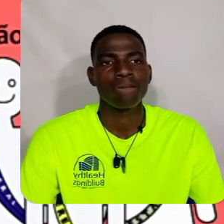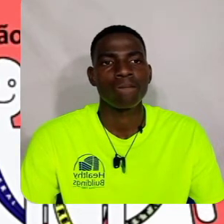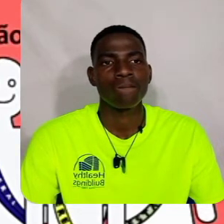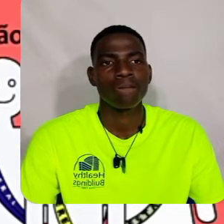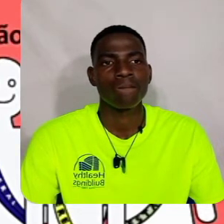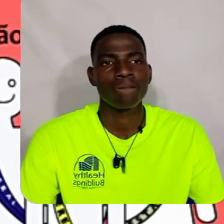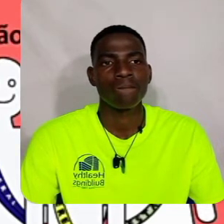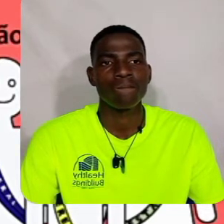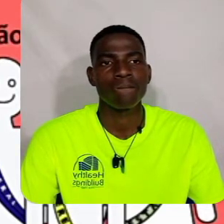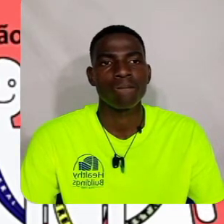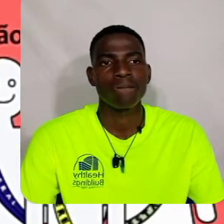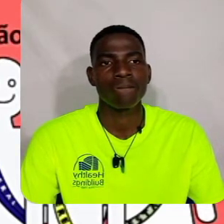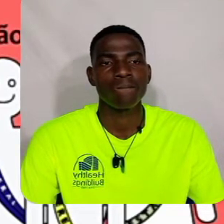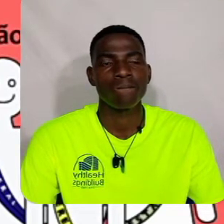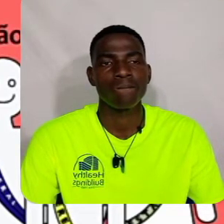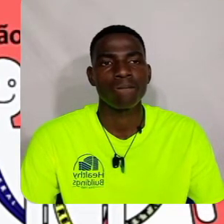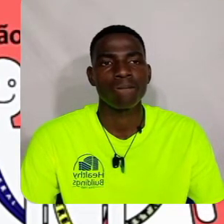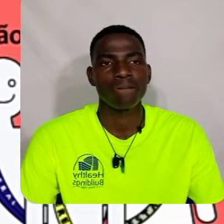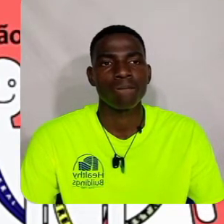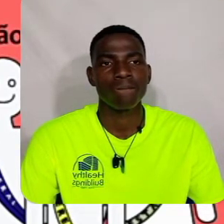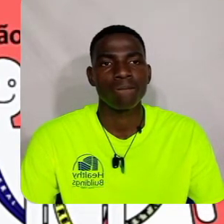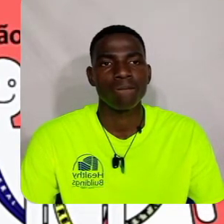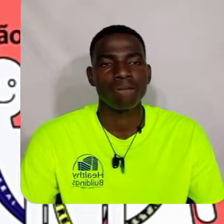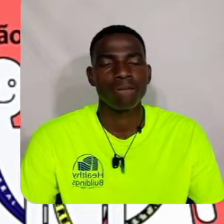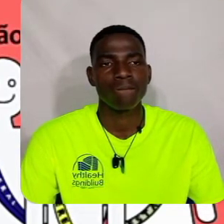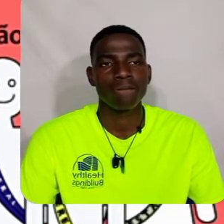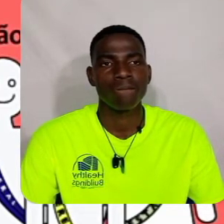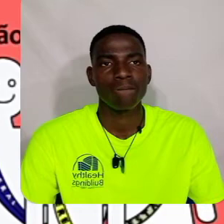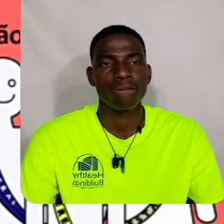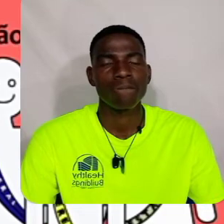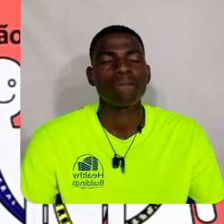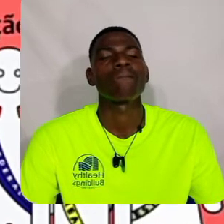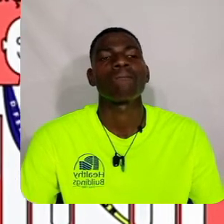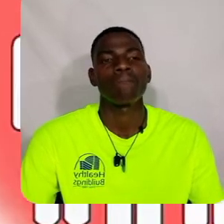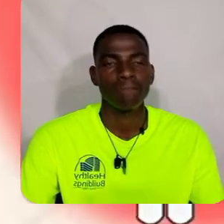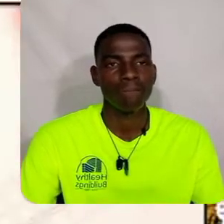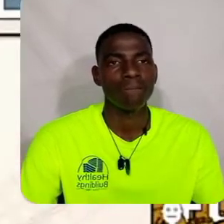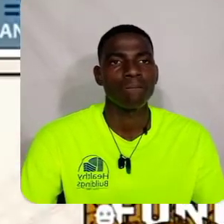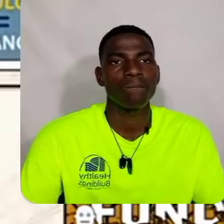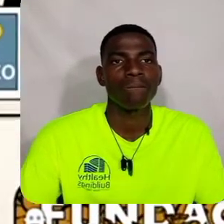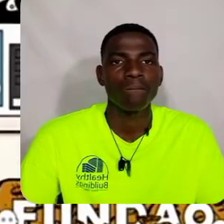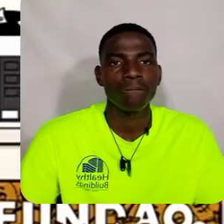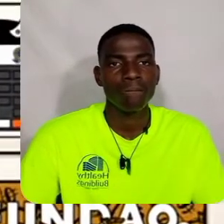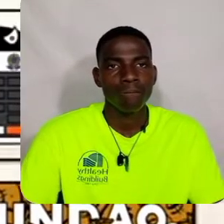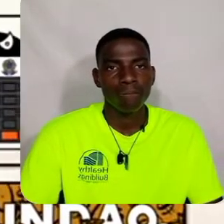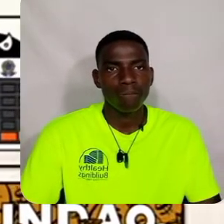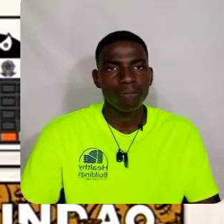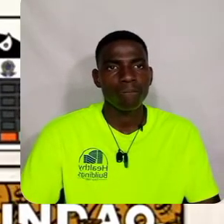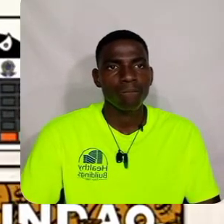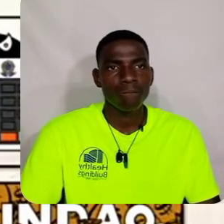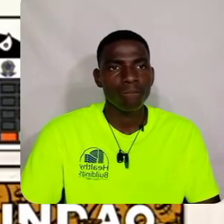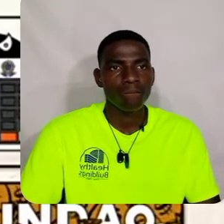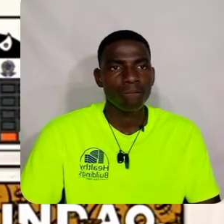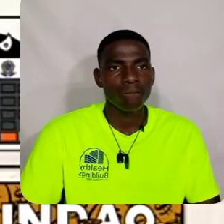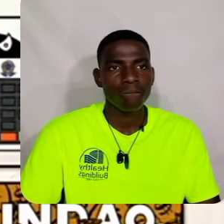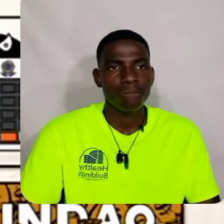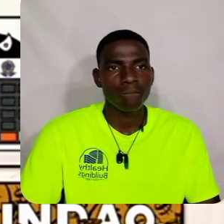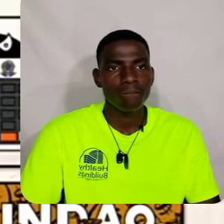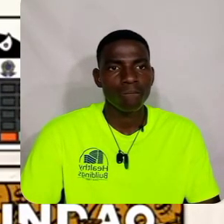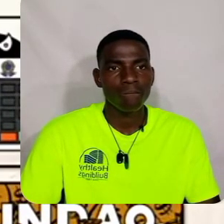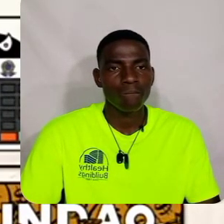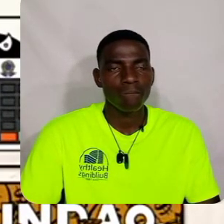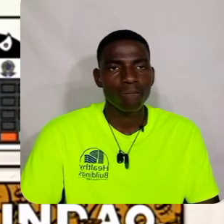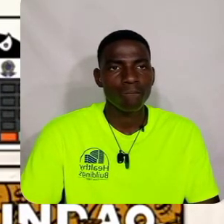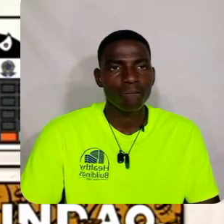inteira sobre vários tipos deles. Dá uma olhada na playlist depois e aproveita, já se inscreve e curte este vídeo para ajudar que mais pessoas possam